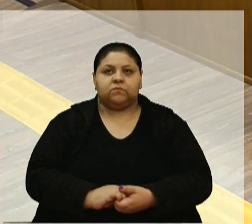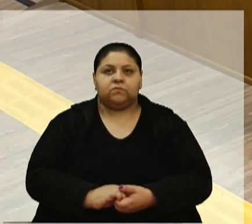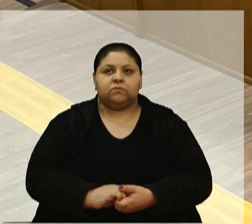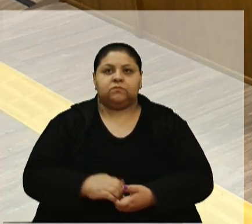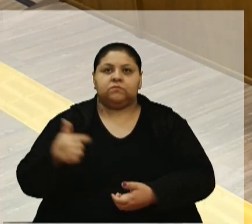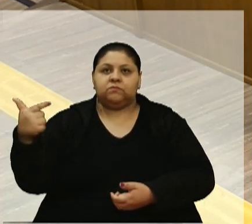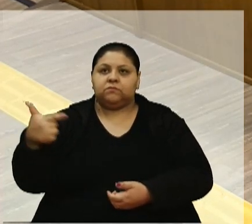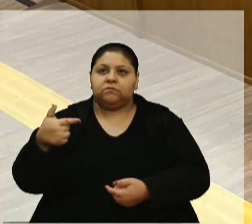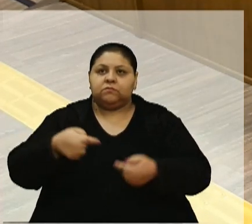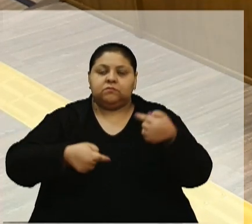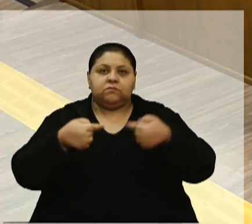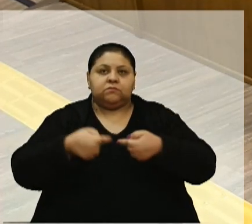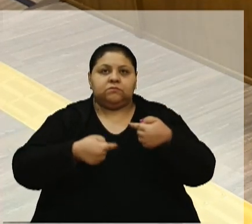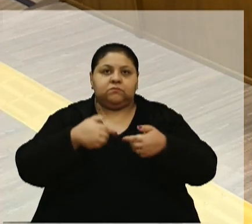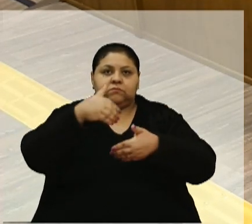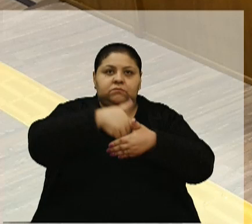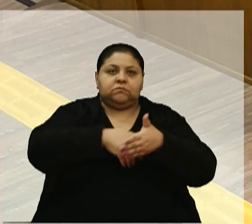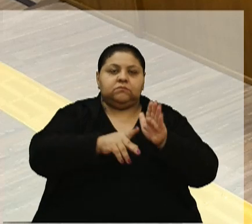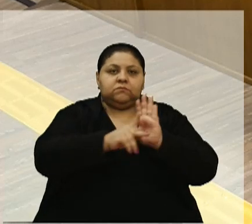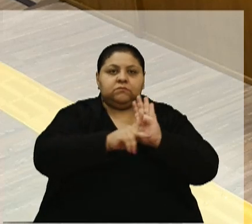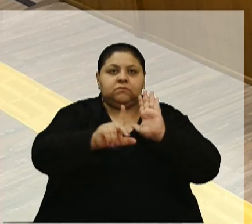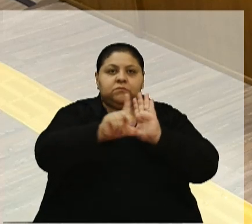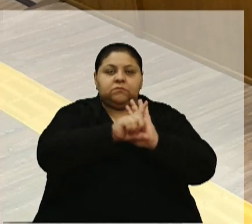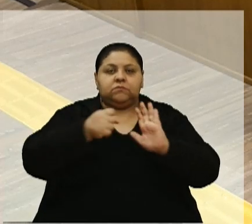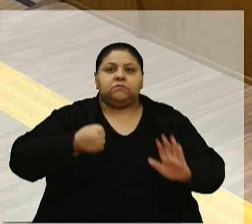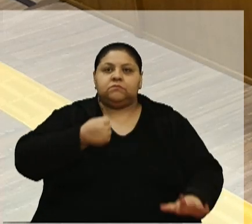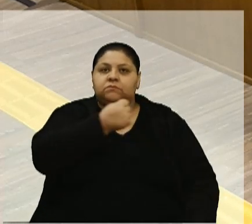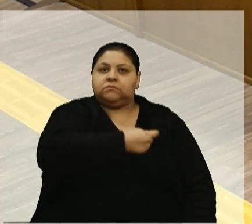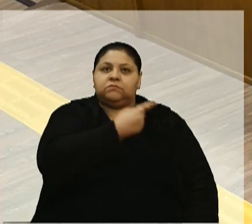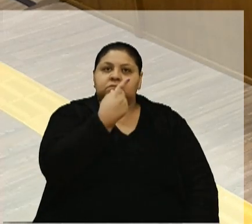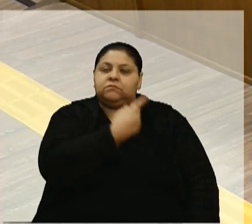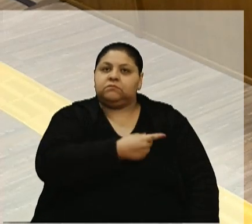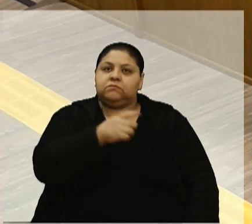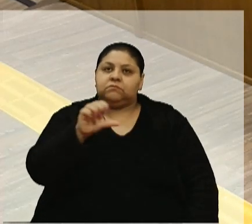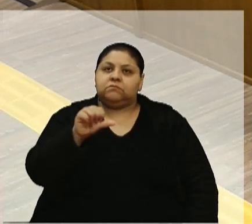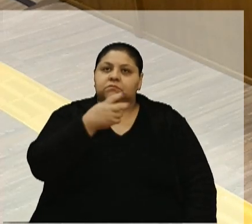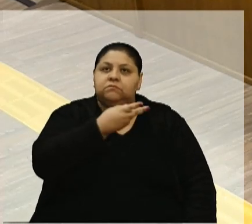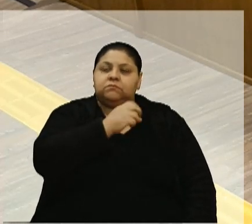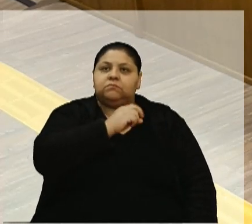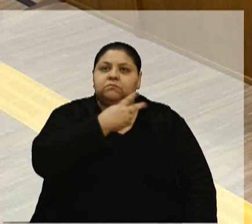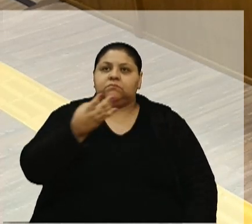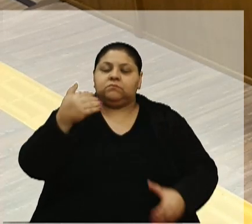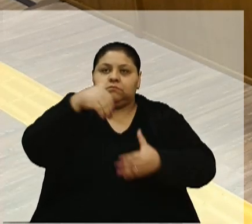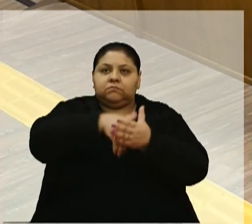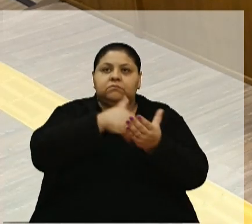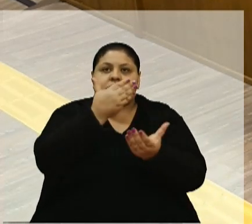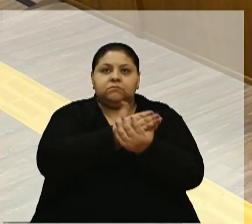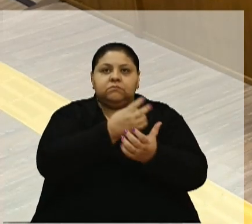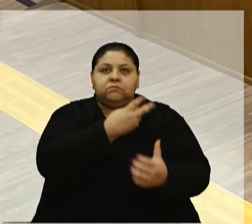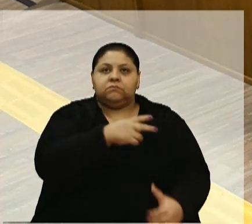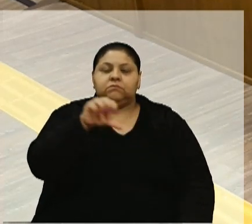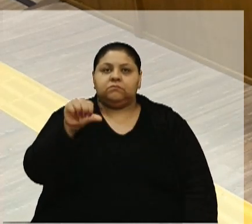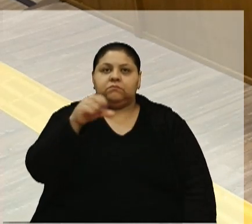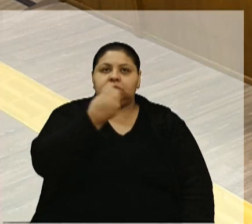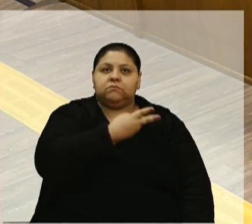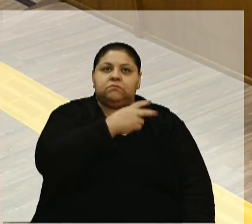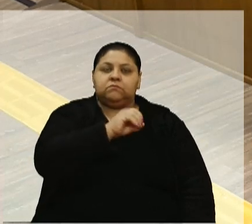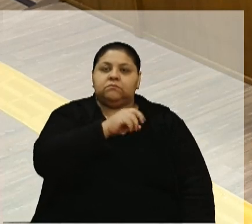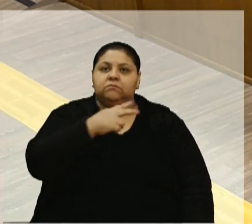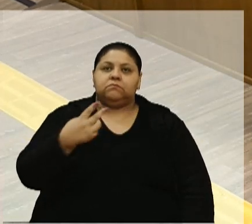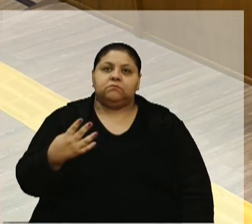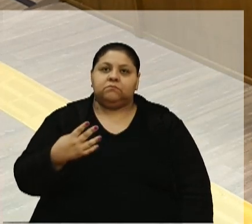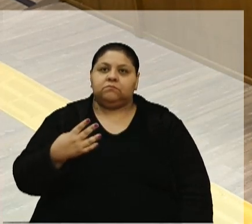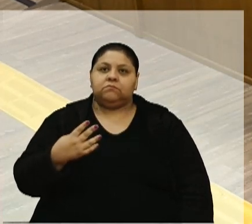Em segunda discussão e votação, o projeto de lei número 19/2024, contido no processo número